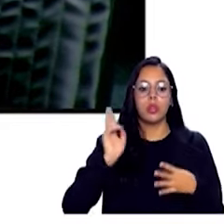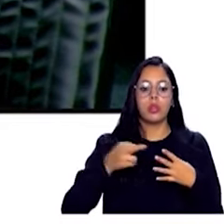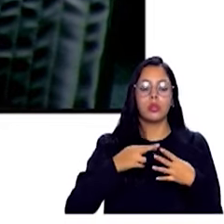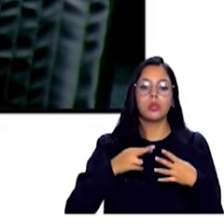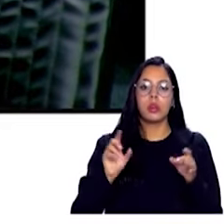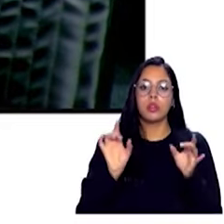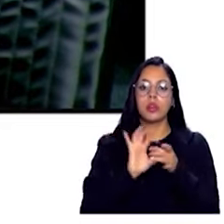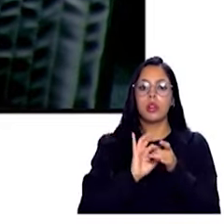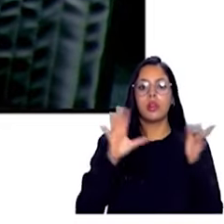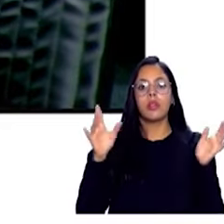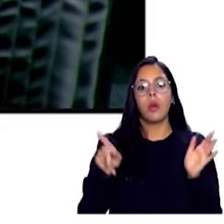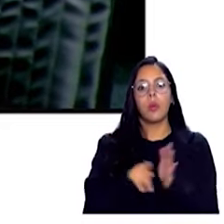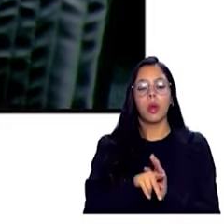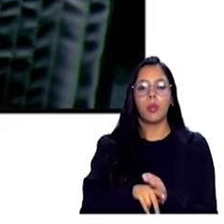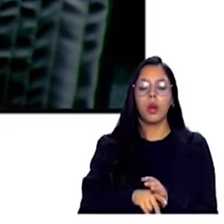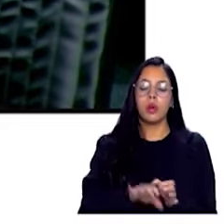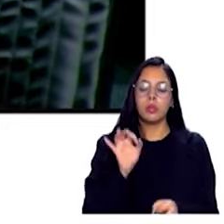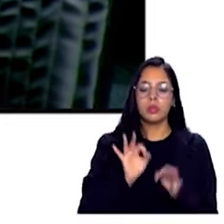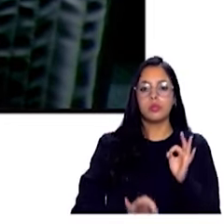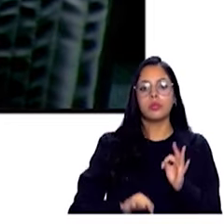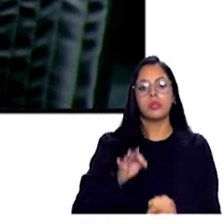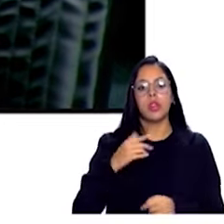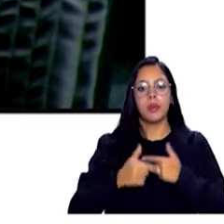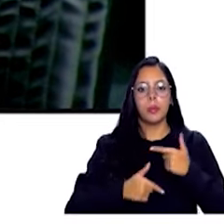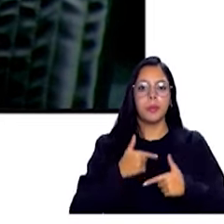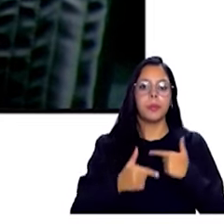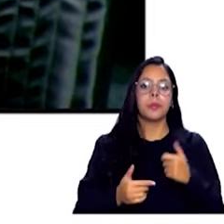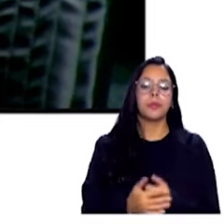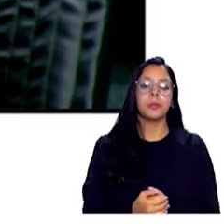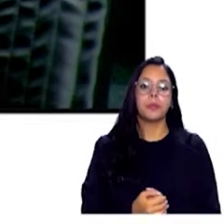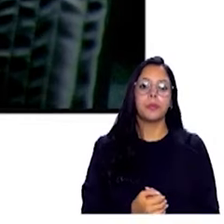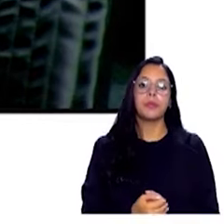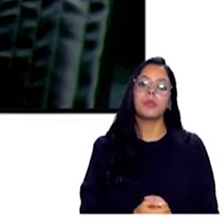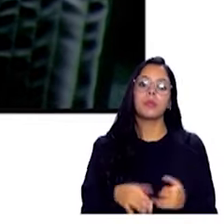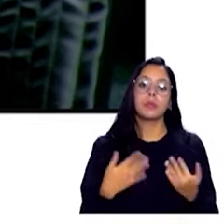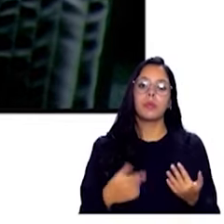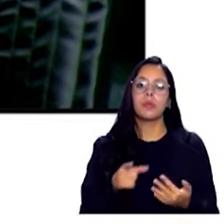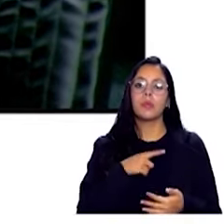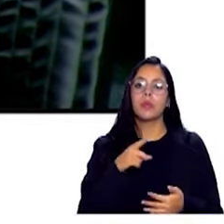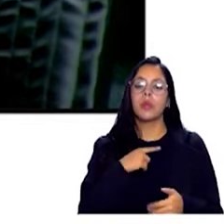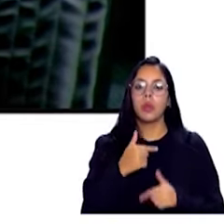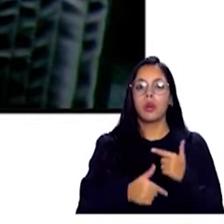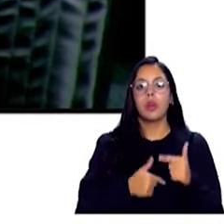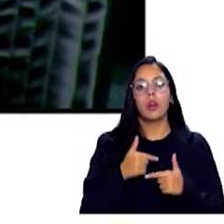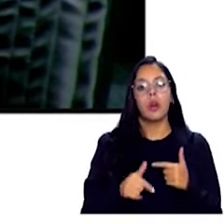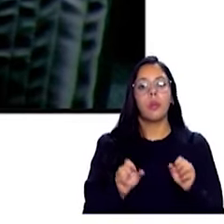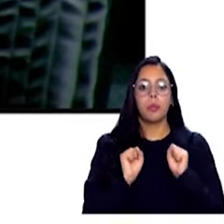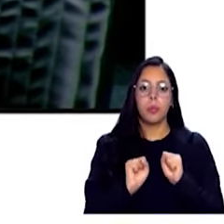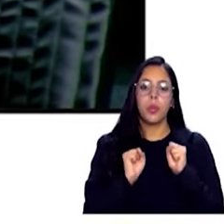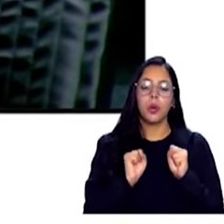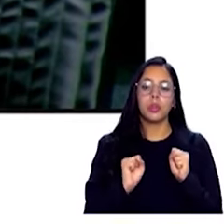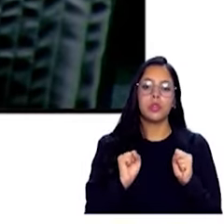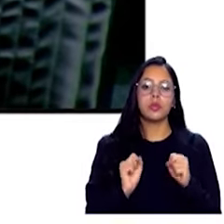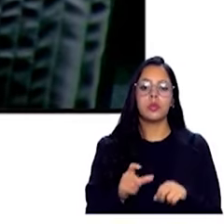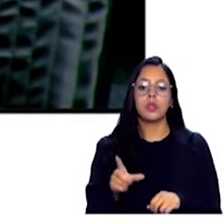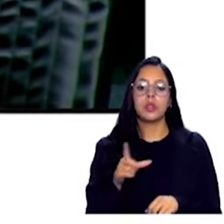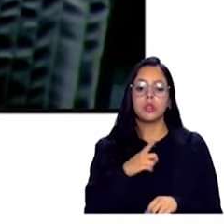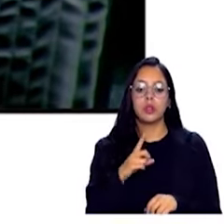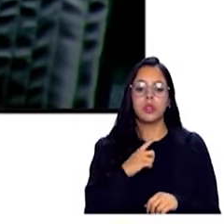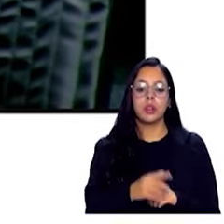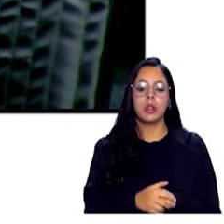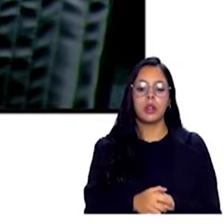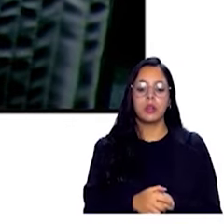Atividade jurisdicional Aí sim dentro de uma dinâmica como essa quem sabe um dia a gente possa chegar a